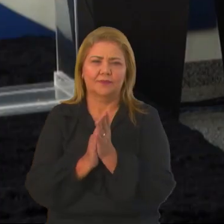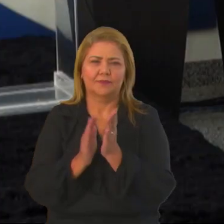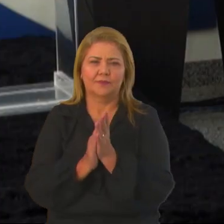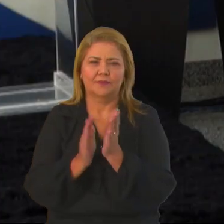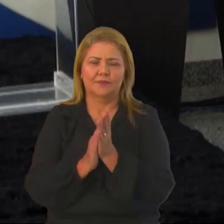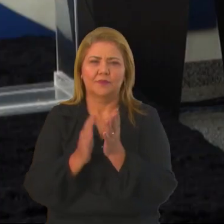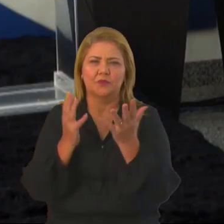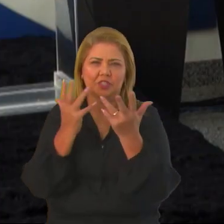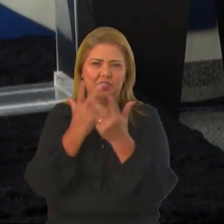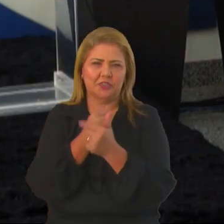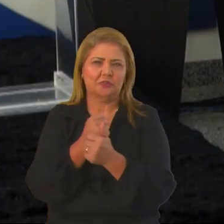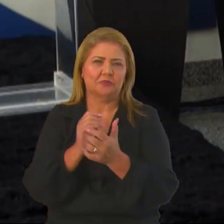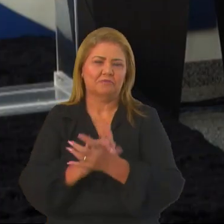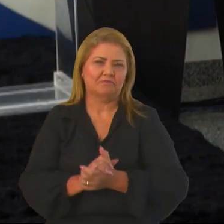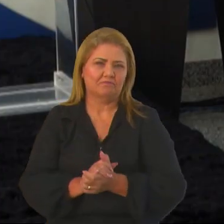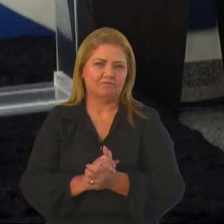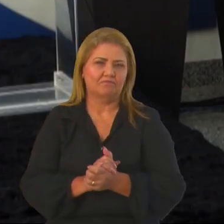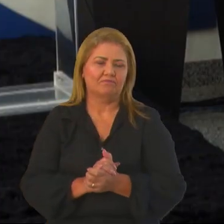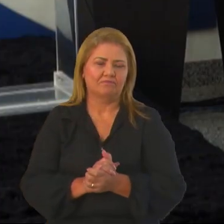Bonito, né?